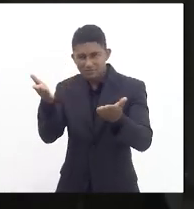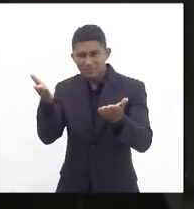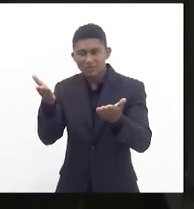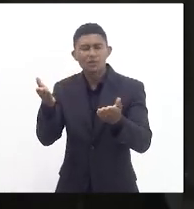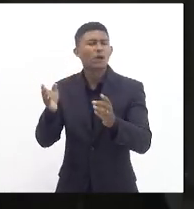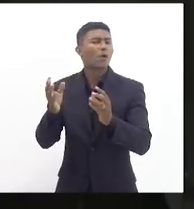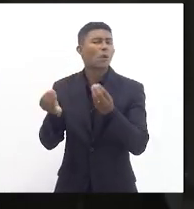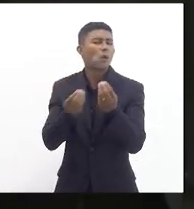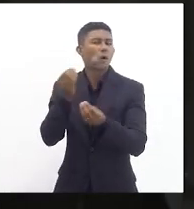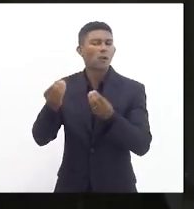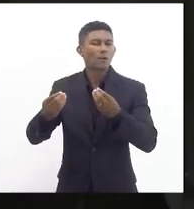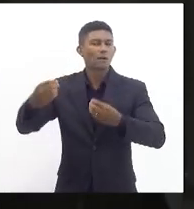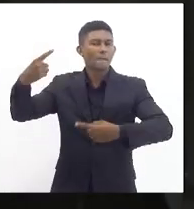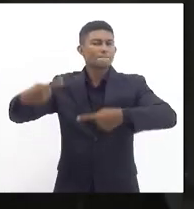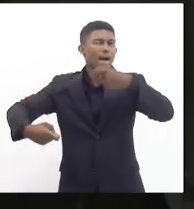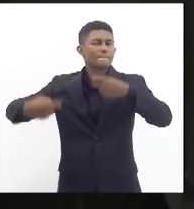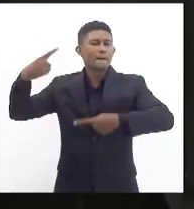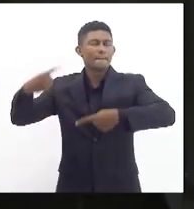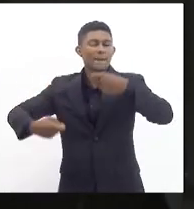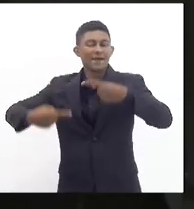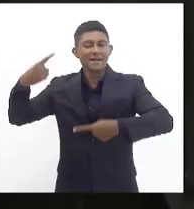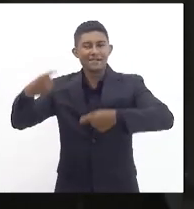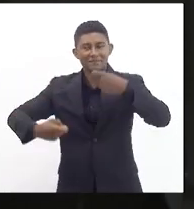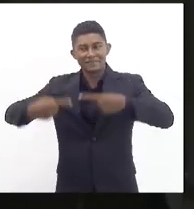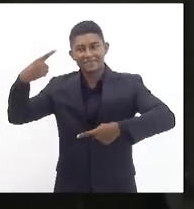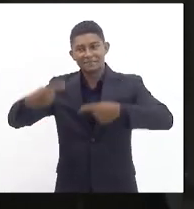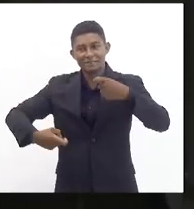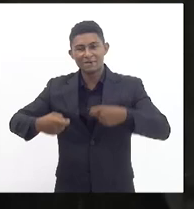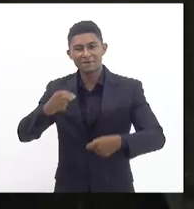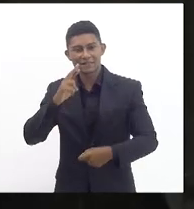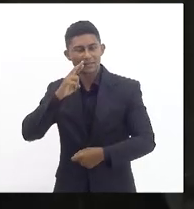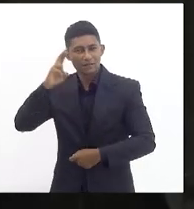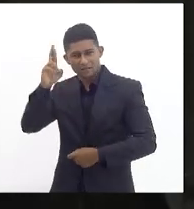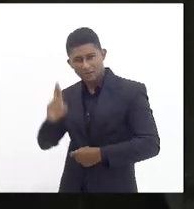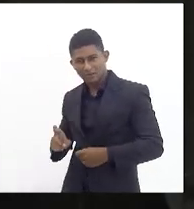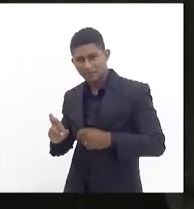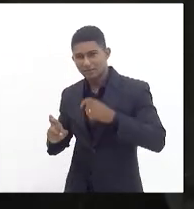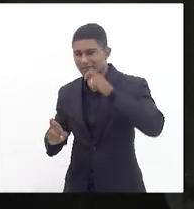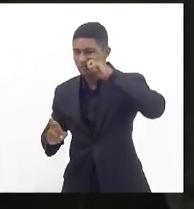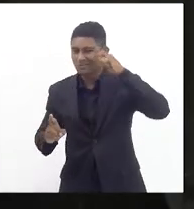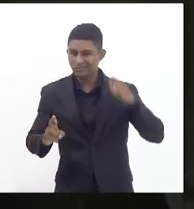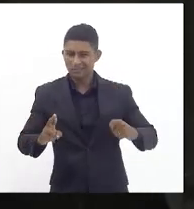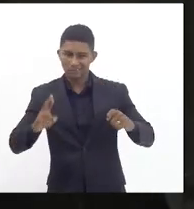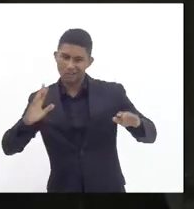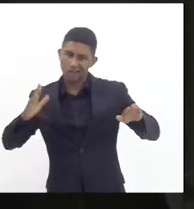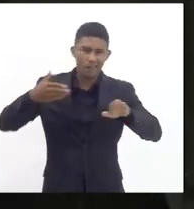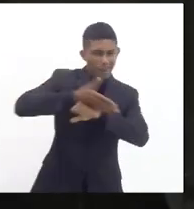guerra com a invasão da Rússia à Ucrânia.